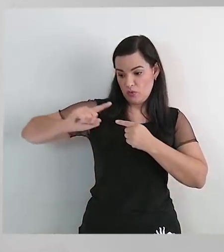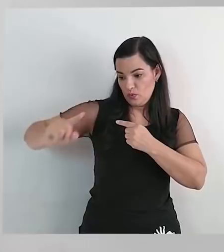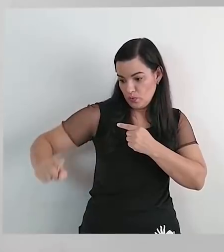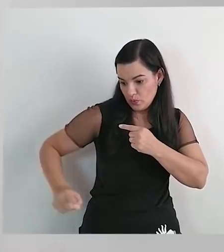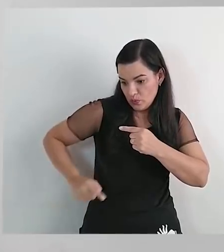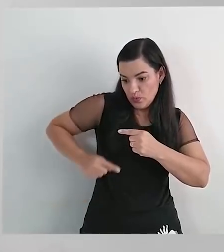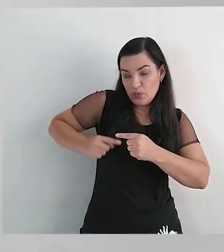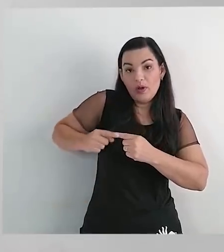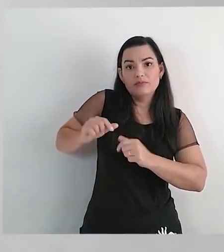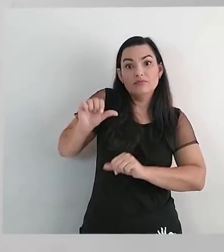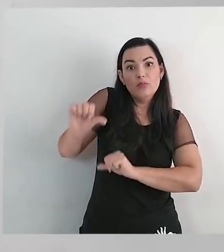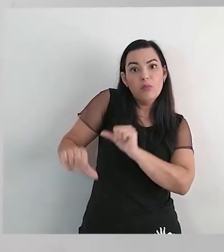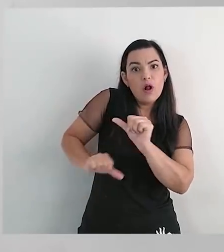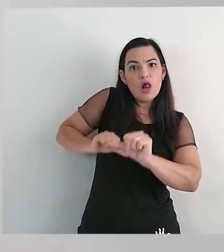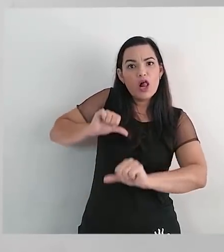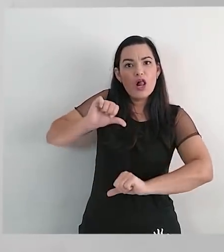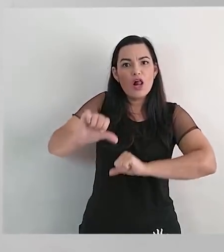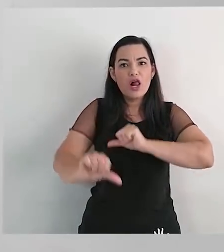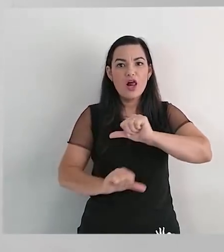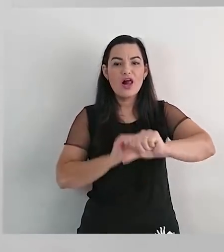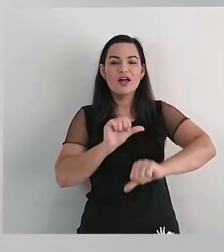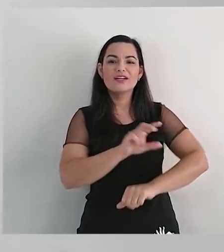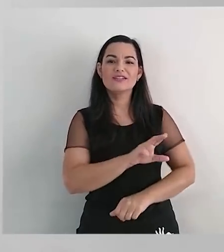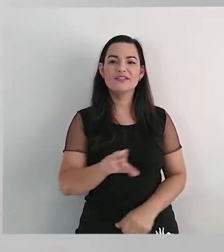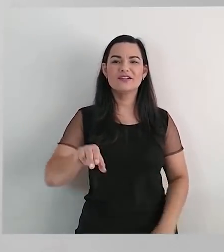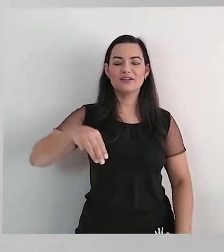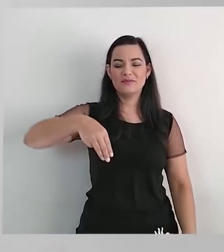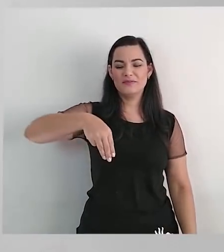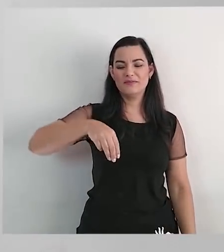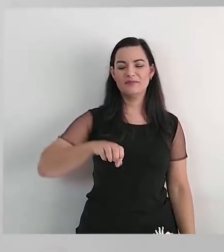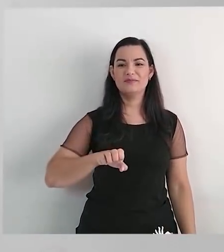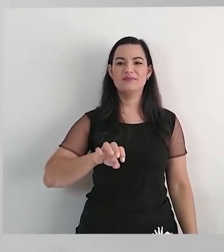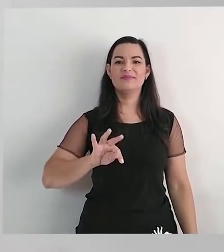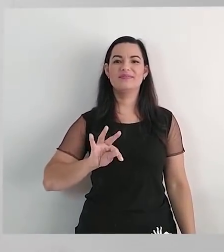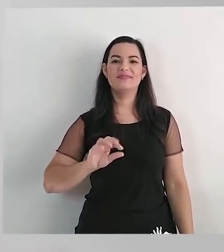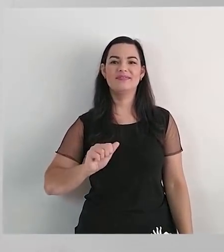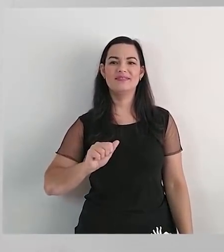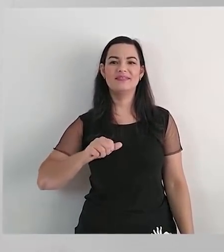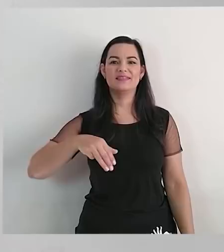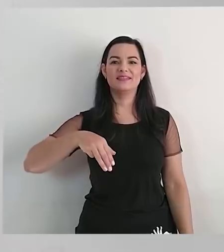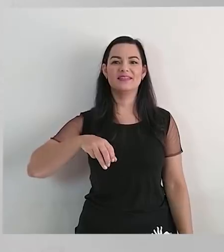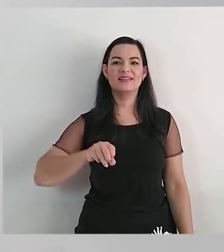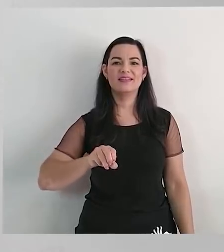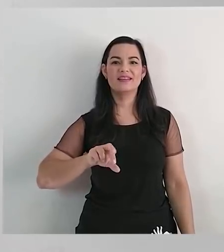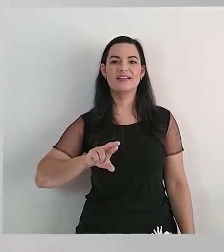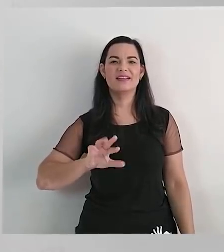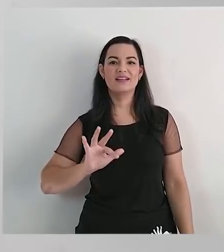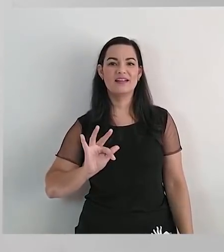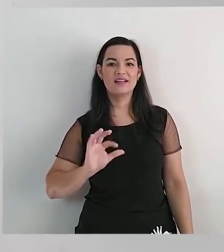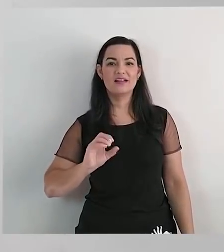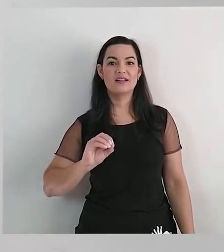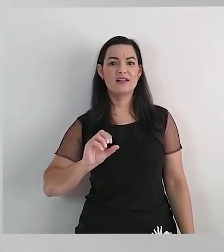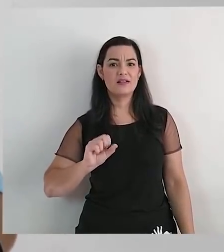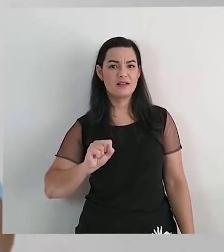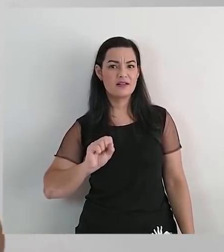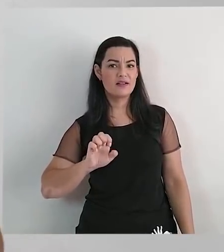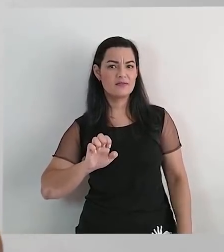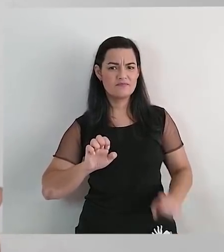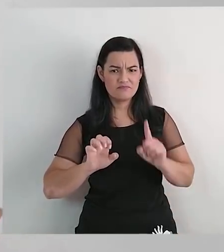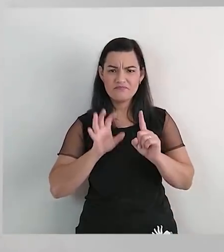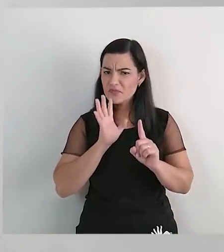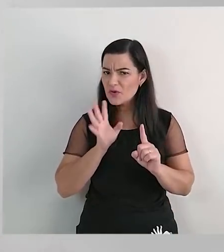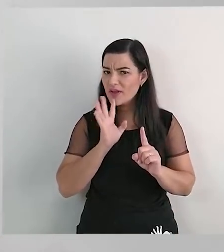Elas passam por um processo chamado metamorfose. Você já ouviu falar?